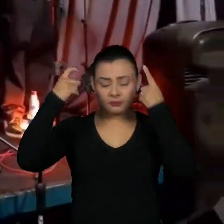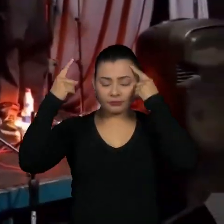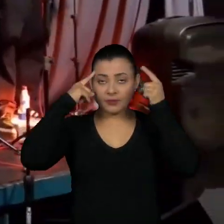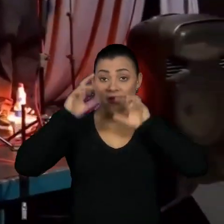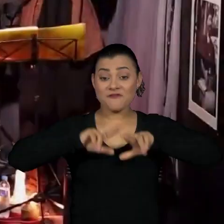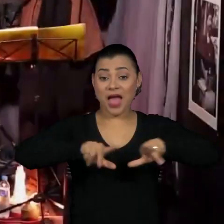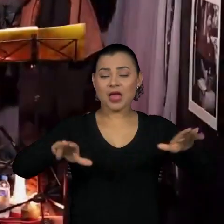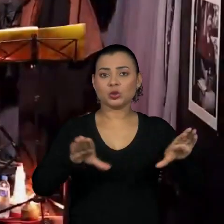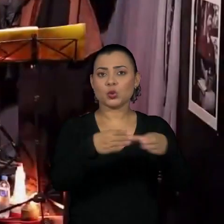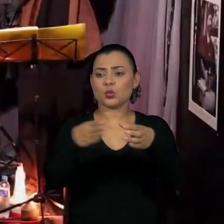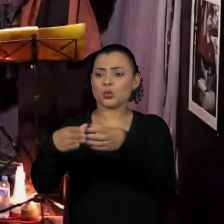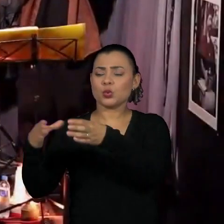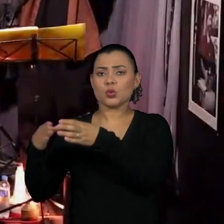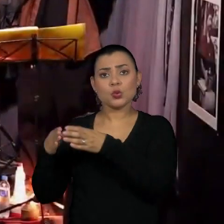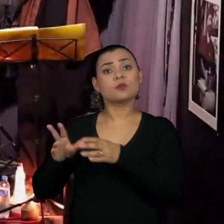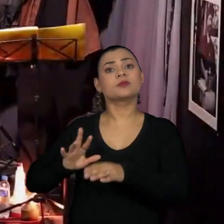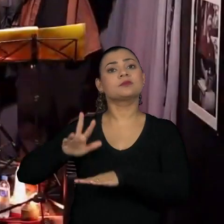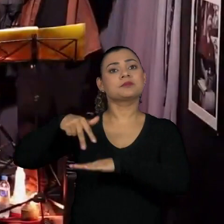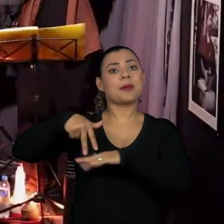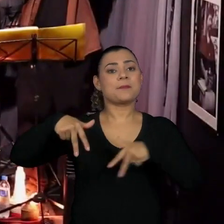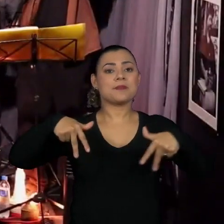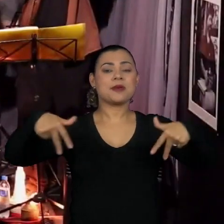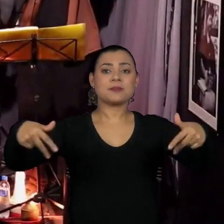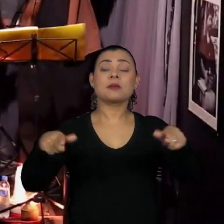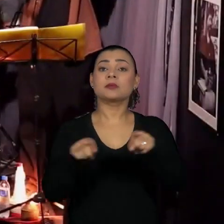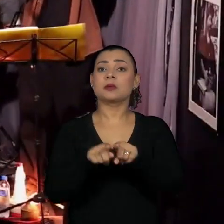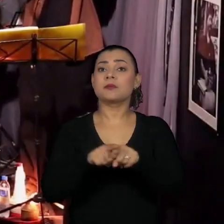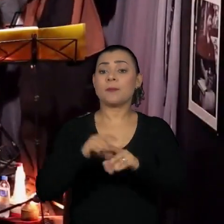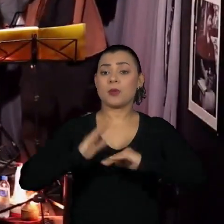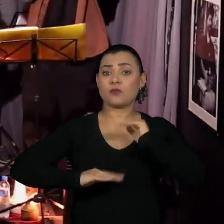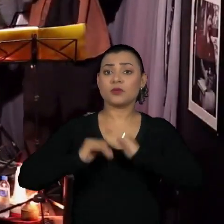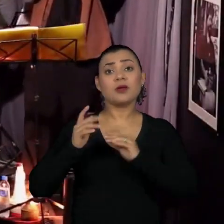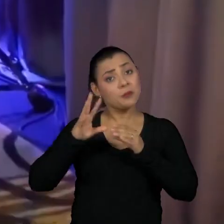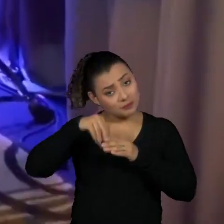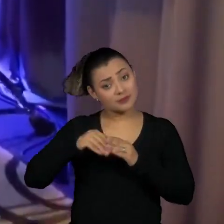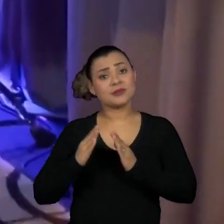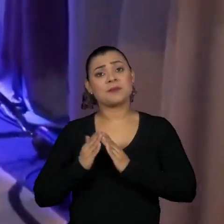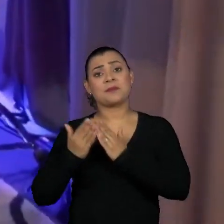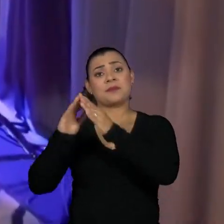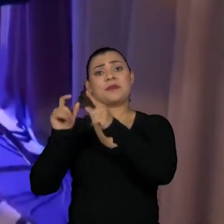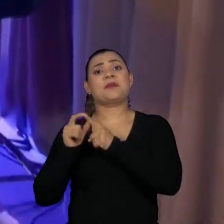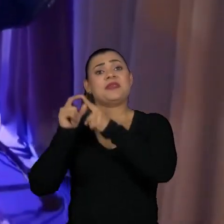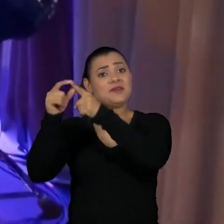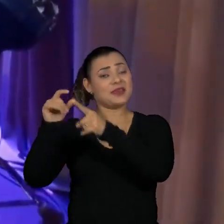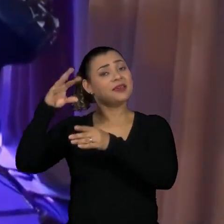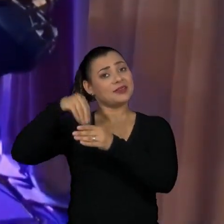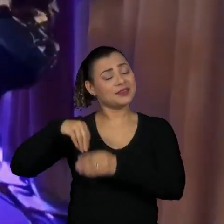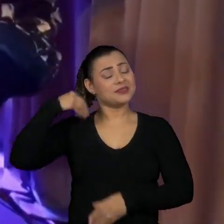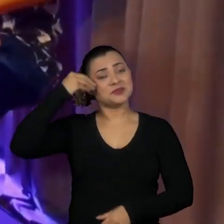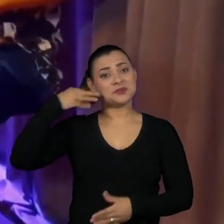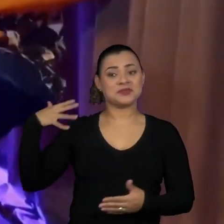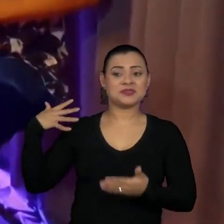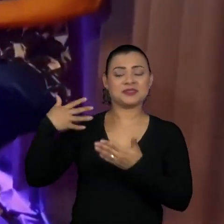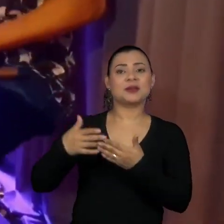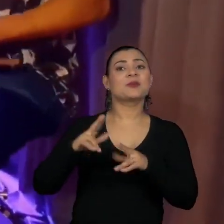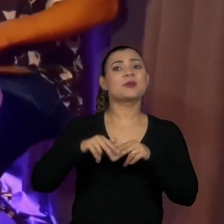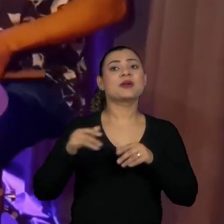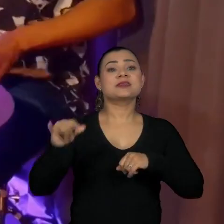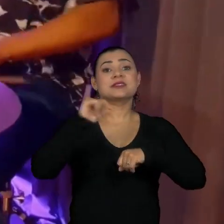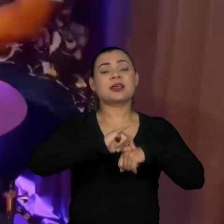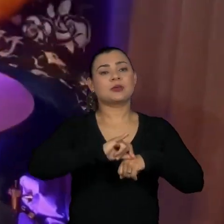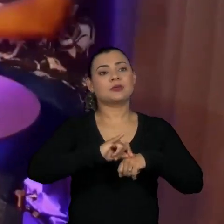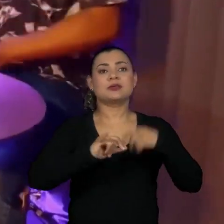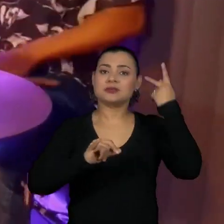várias bandas de música instrumental e de músicos que são periféricos, que vivem essa realidade do distanciamento do centro de São